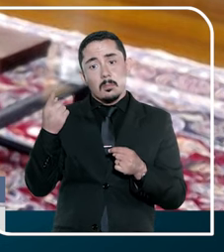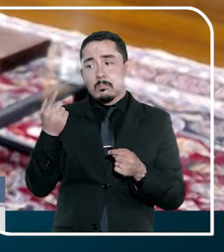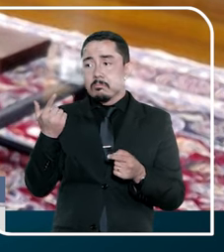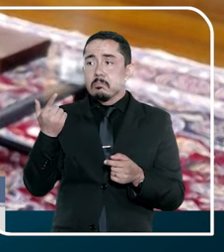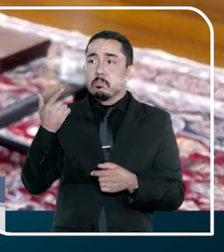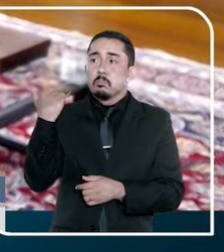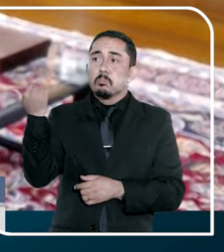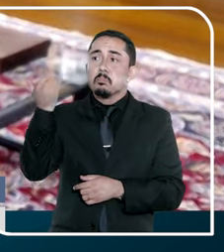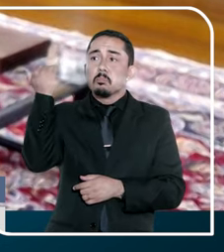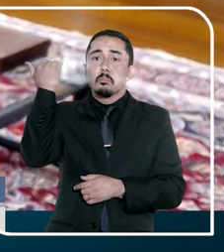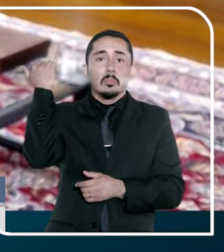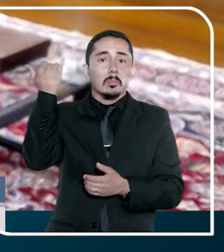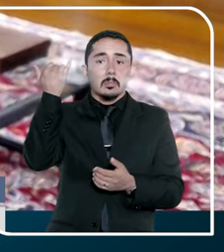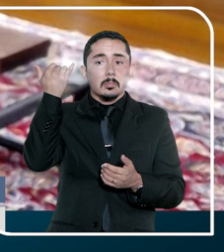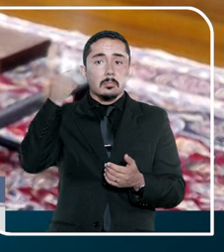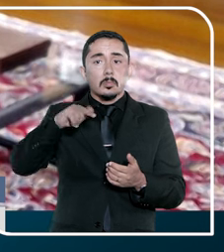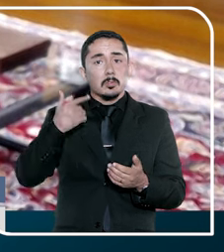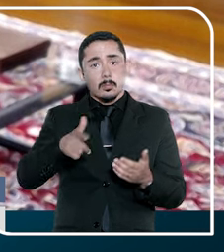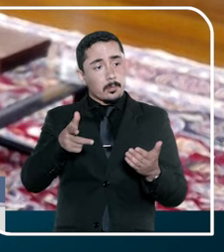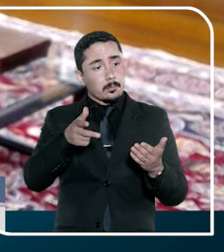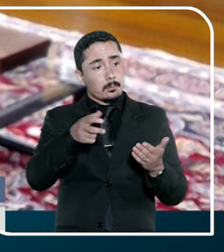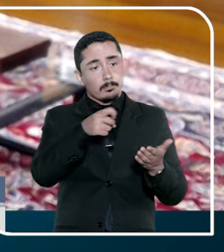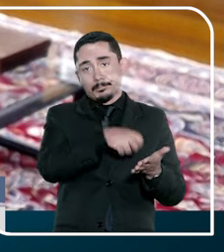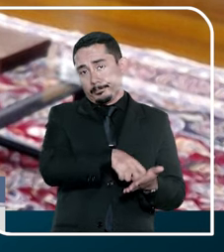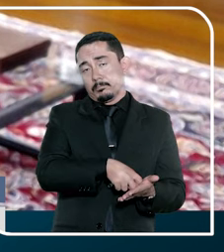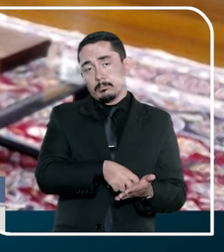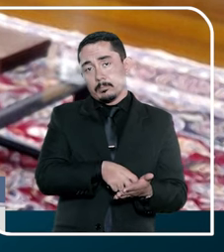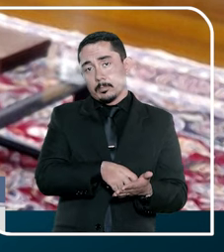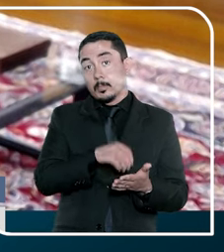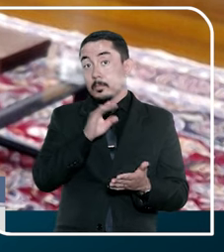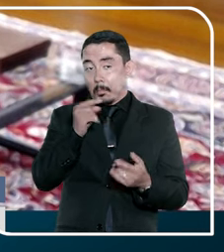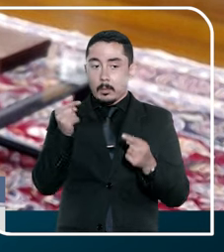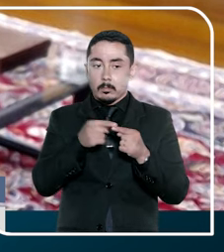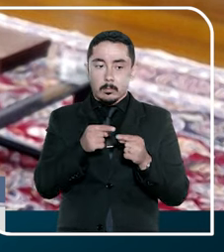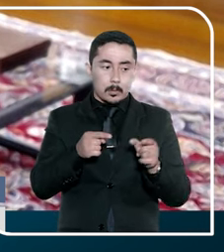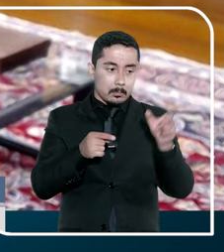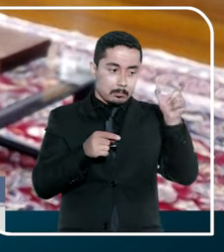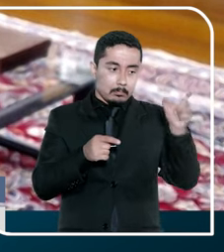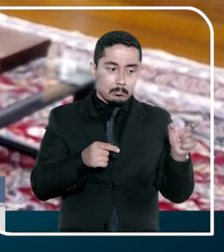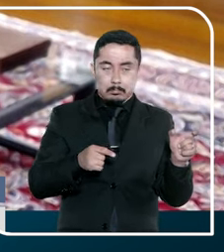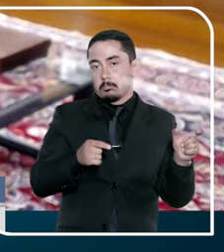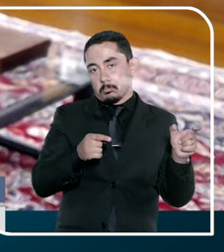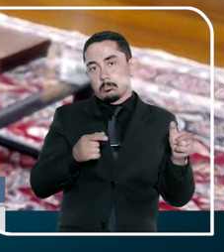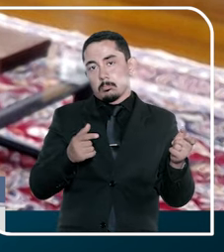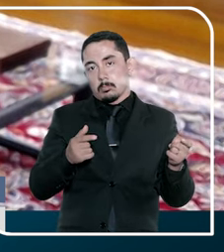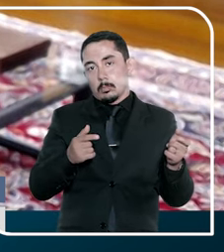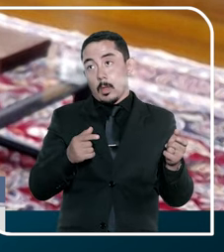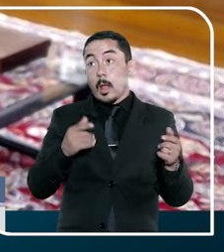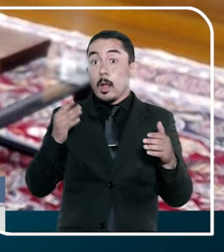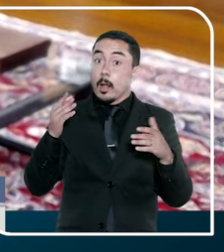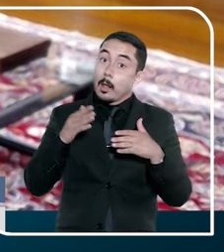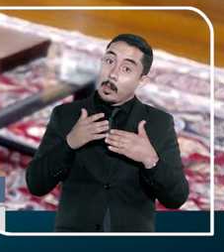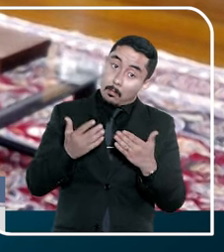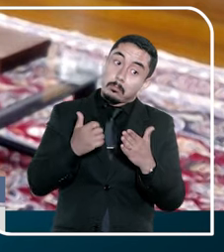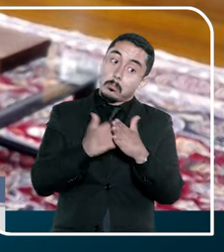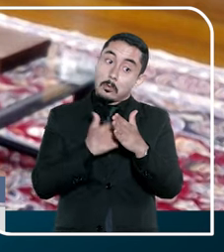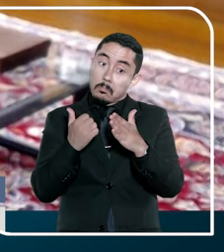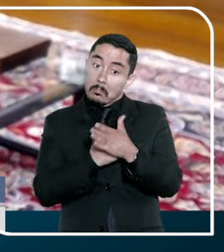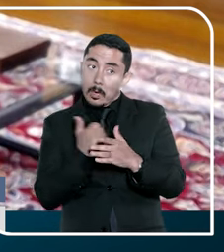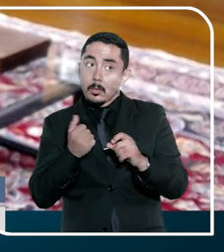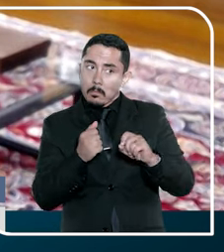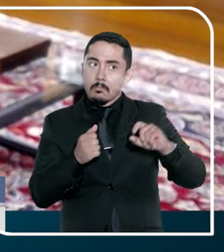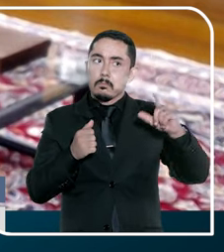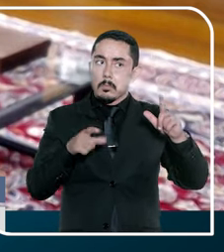penal eh isso paraa pessoa física para pessoa jurídica a gente até estende um pouco mais até